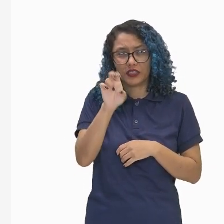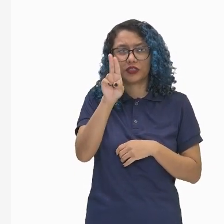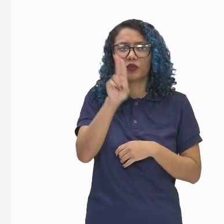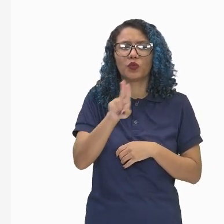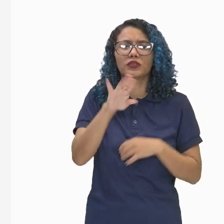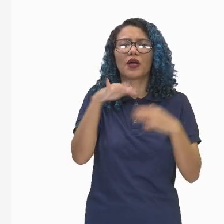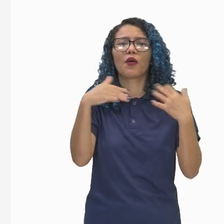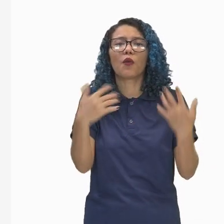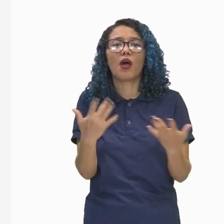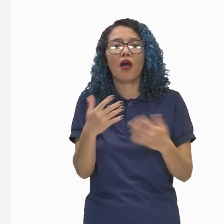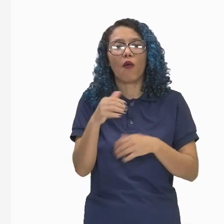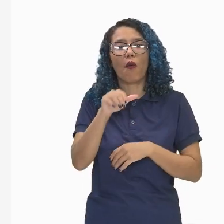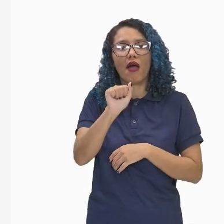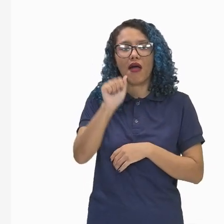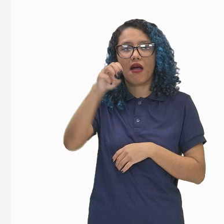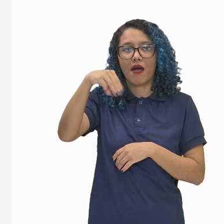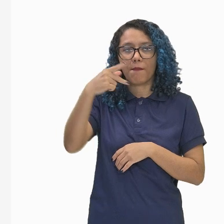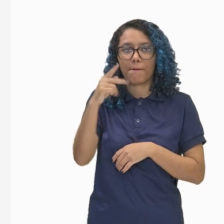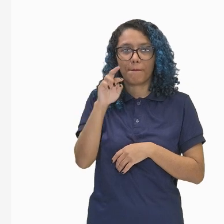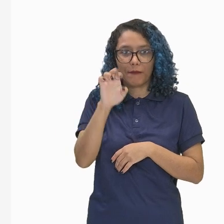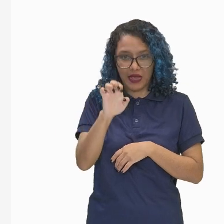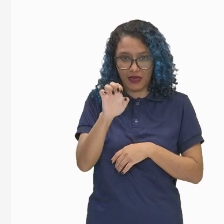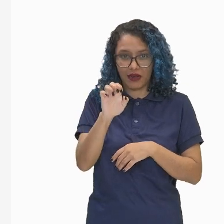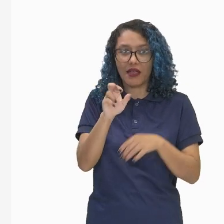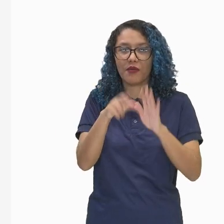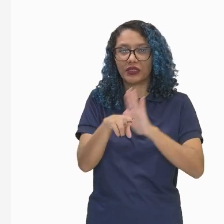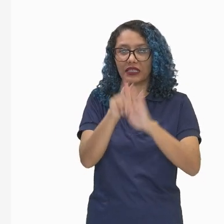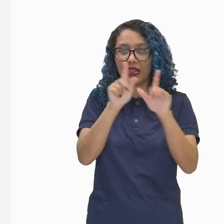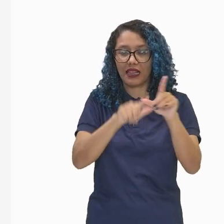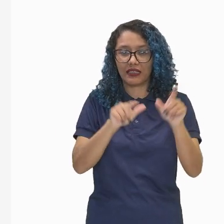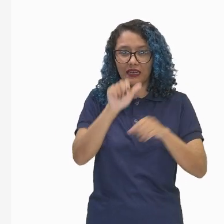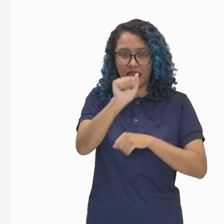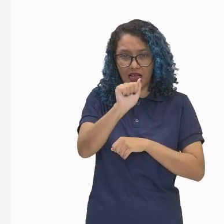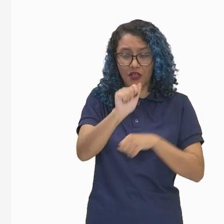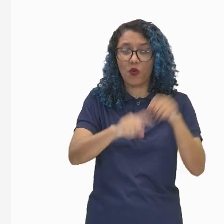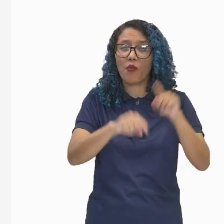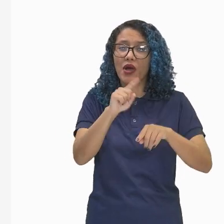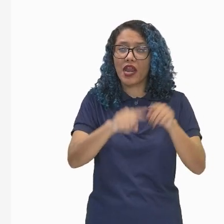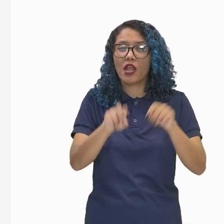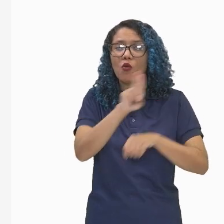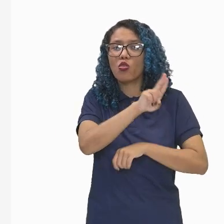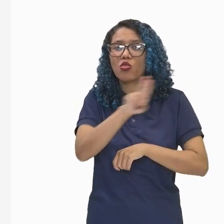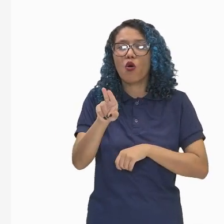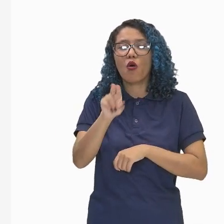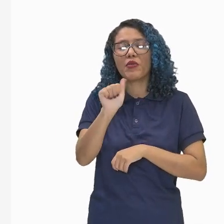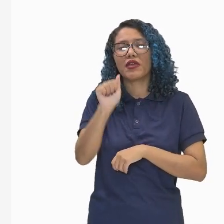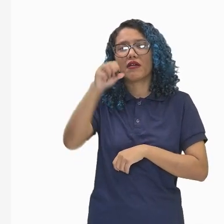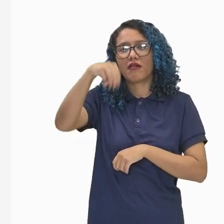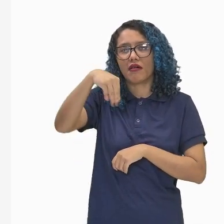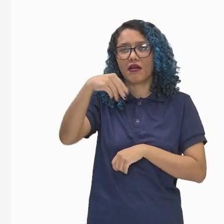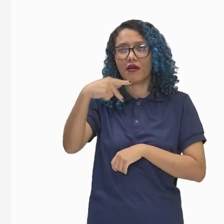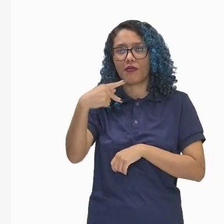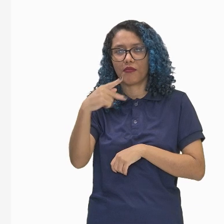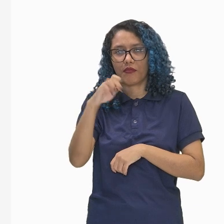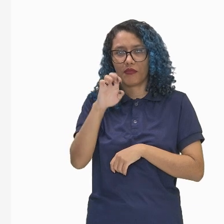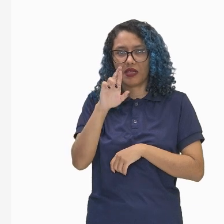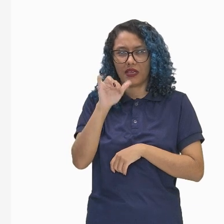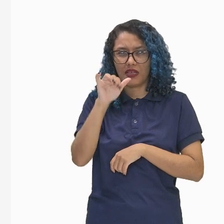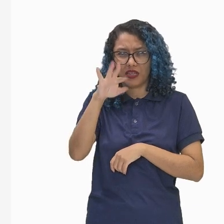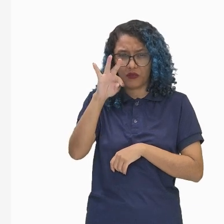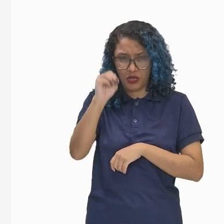A, e o seu aparelho de medição é o amperímetro. Quando você tem aí a